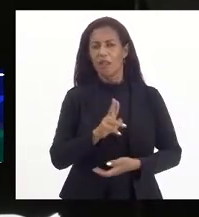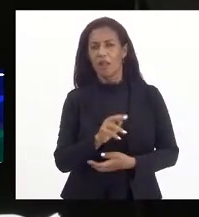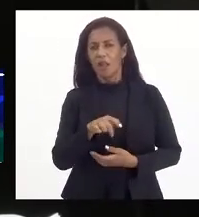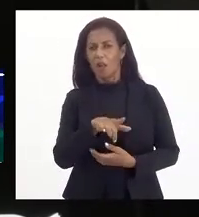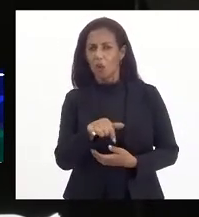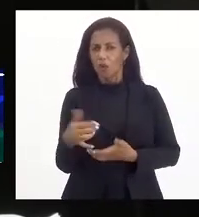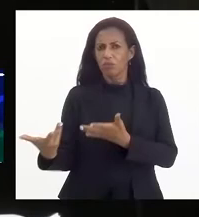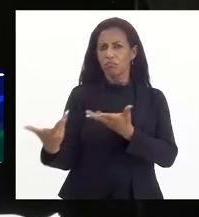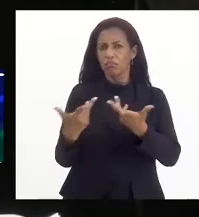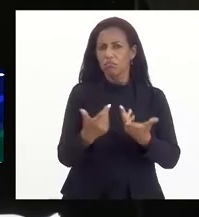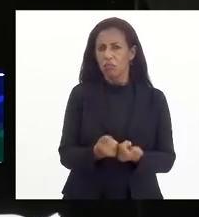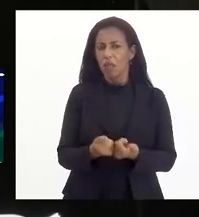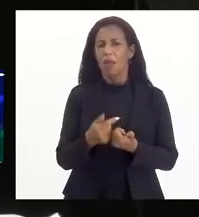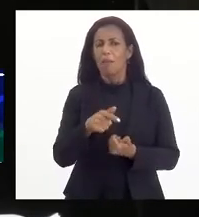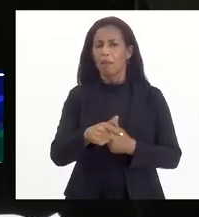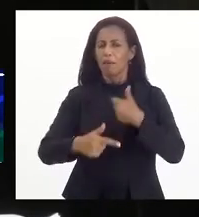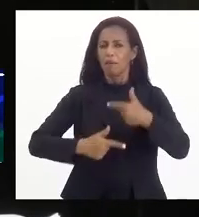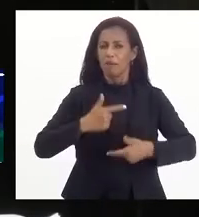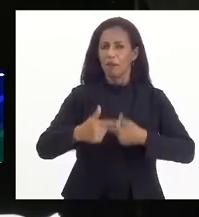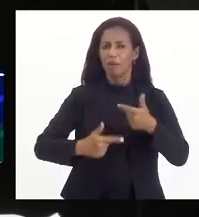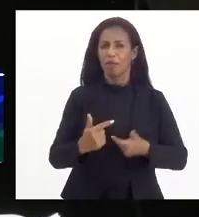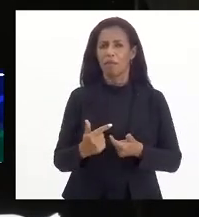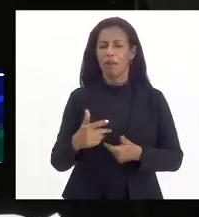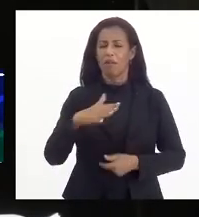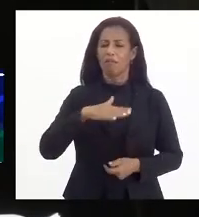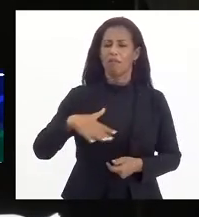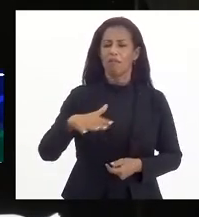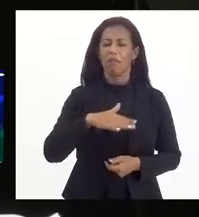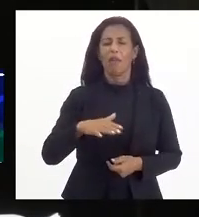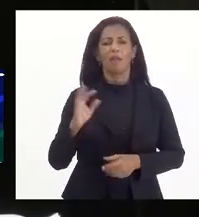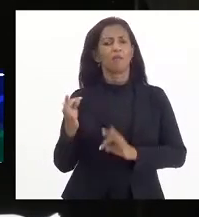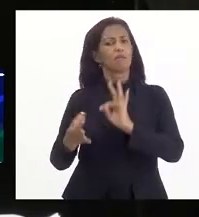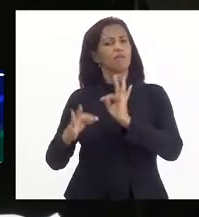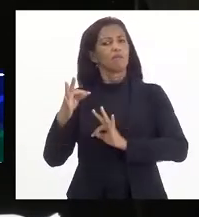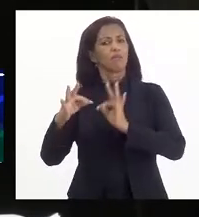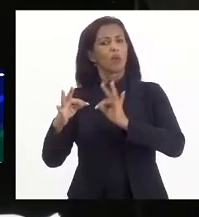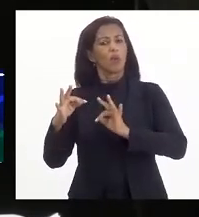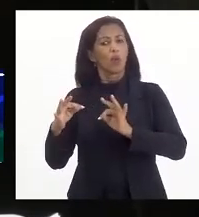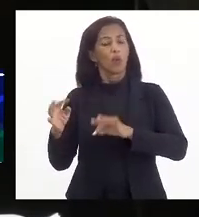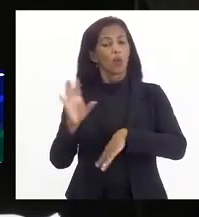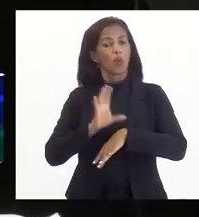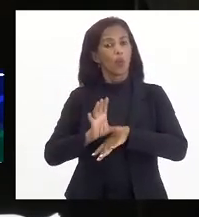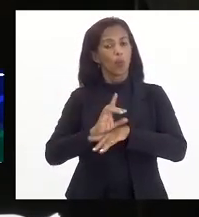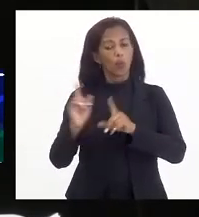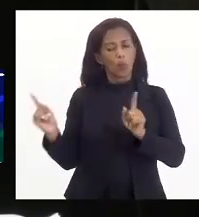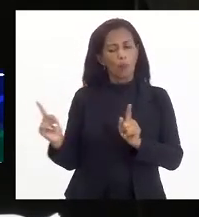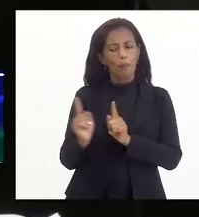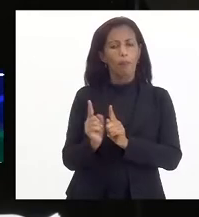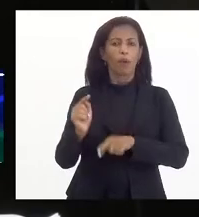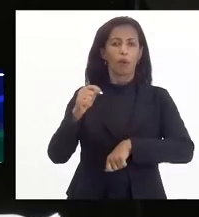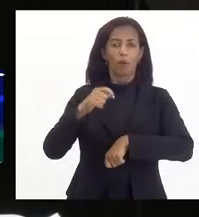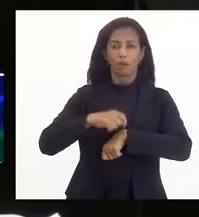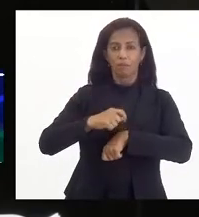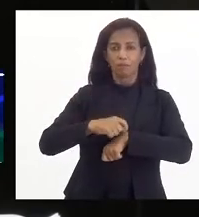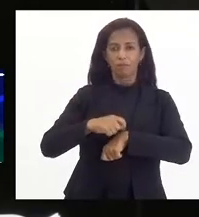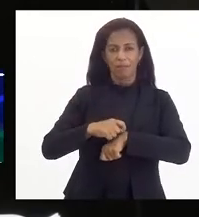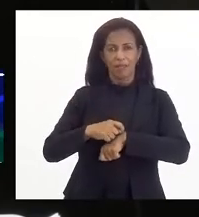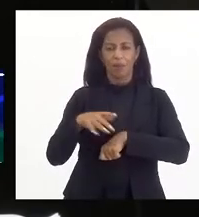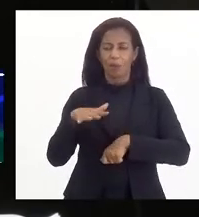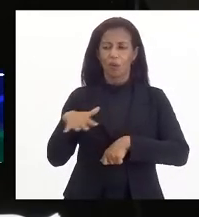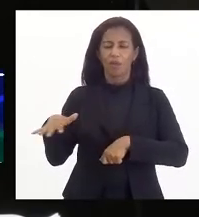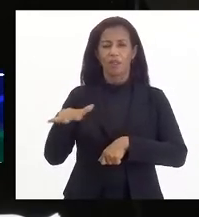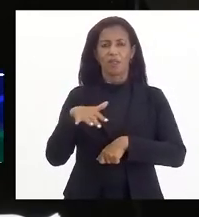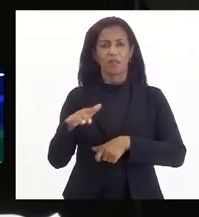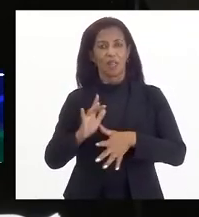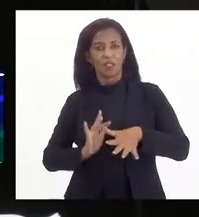concedida para atuar na área tecnológica concurso graduação de menor duração modalidade tecnológica e as